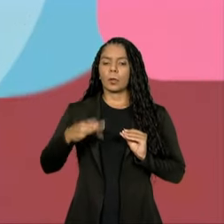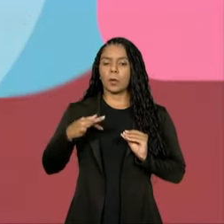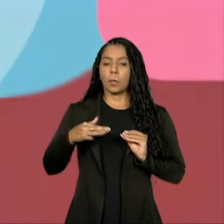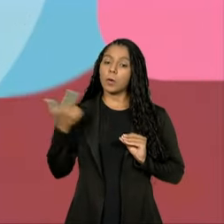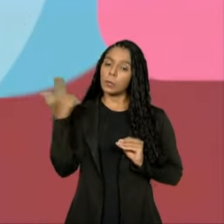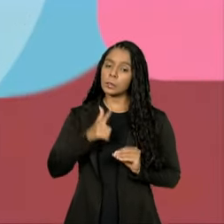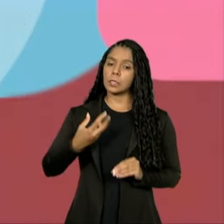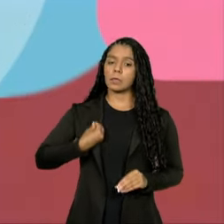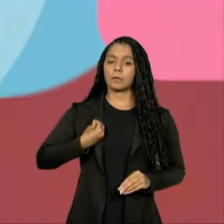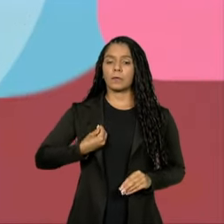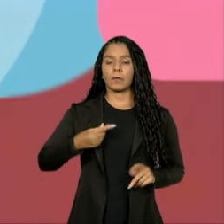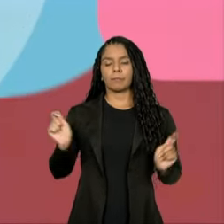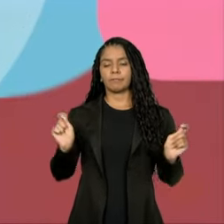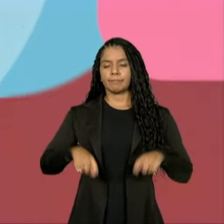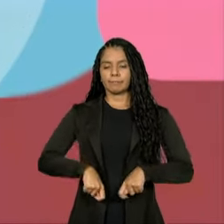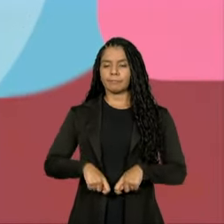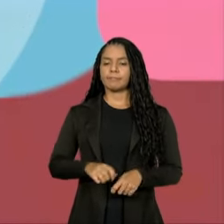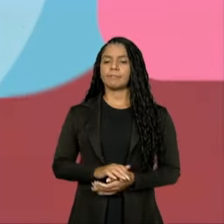possível. Uhum.